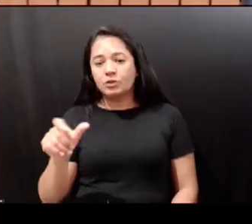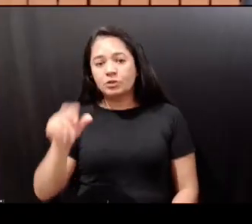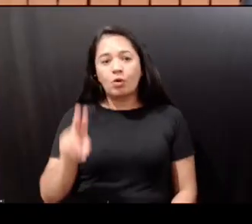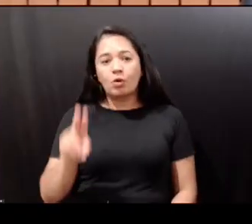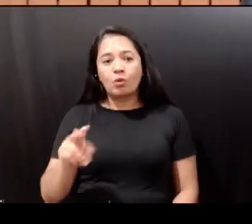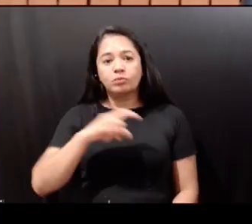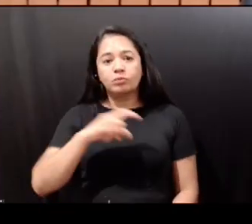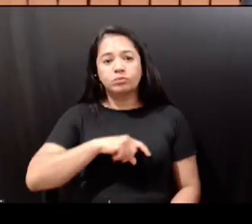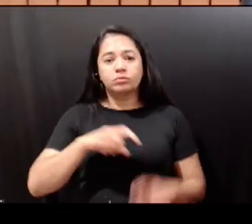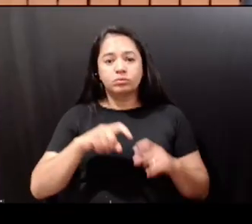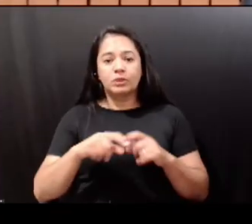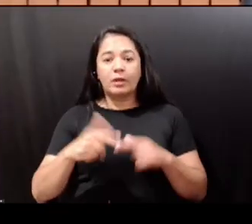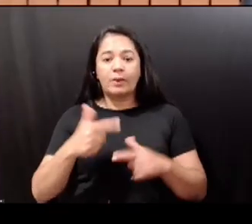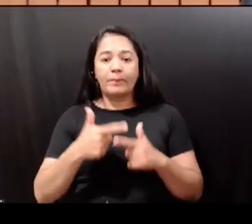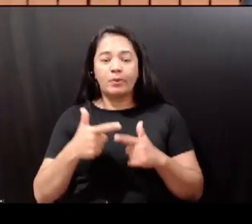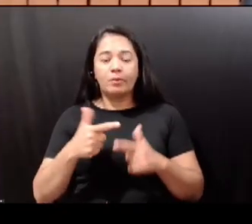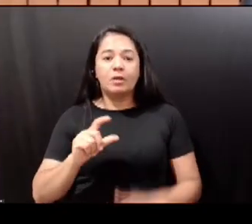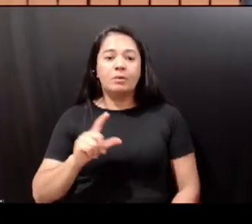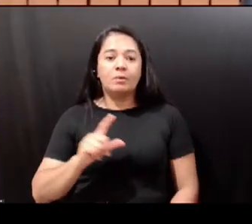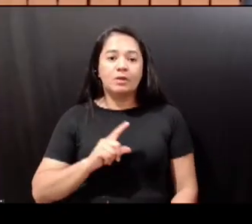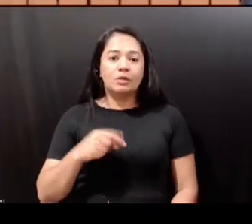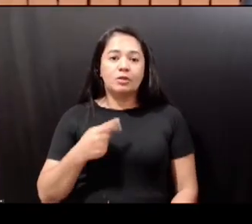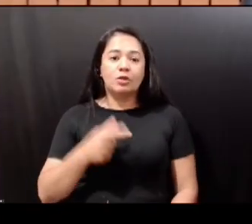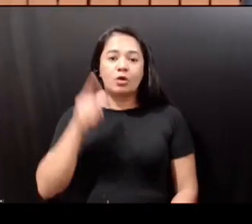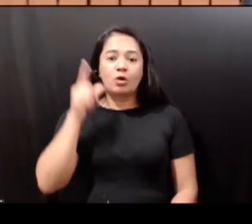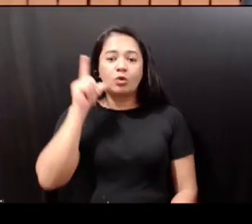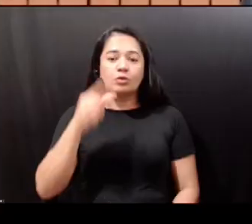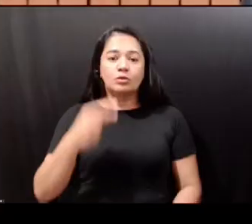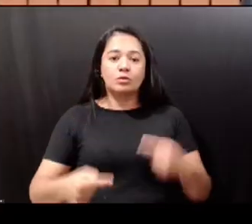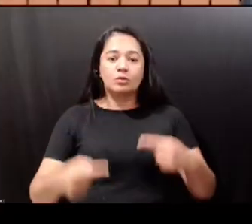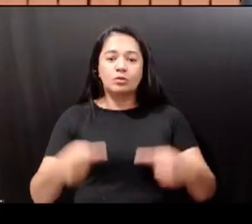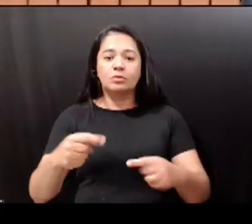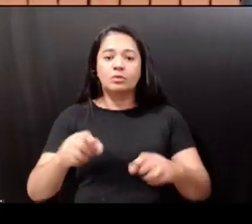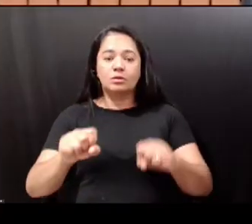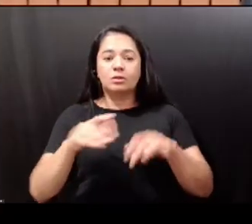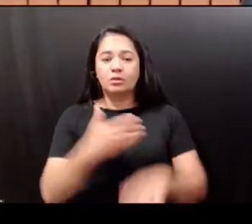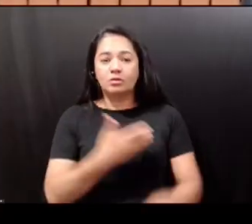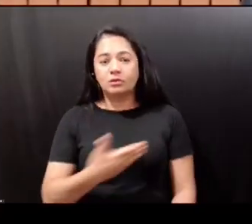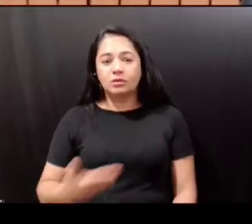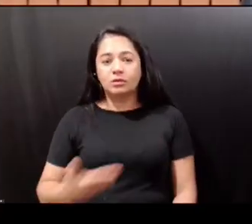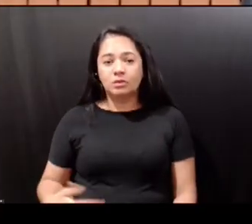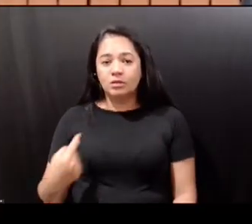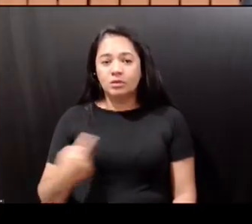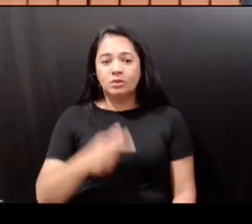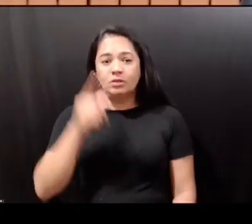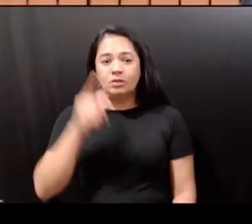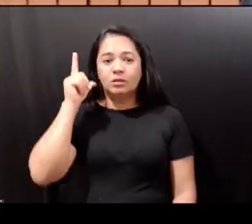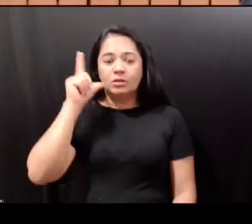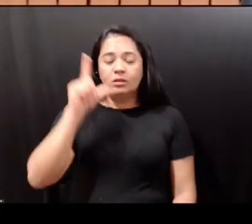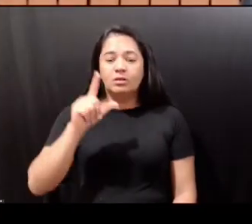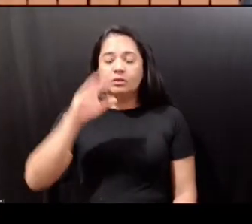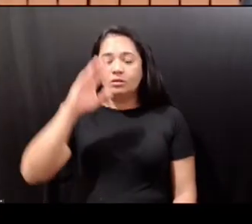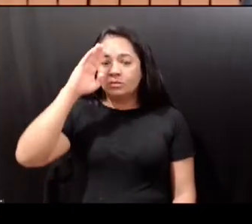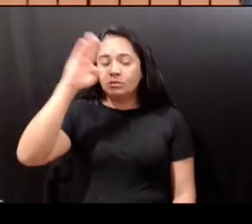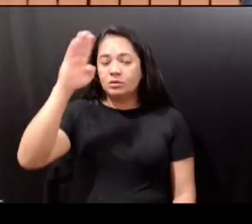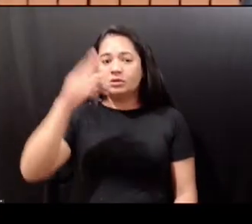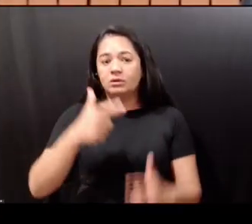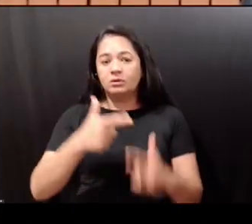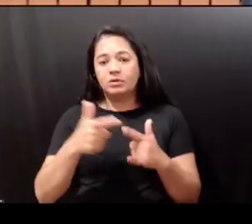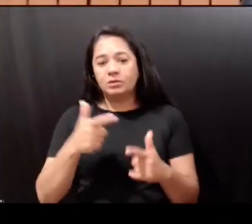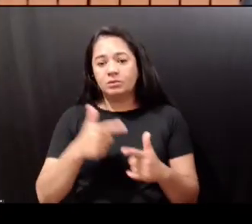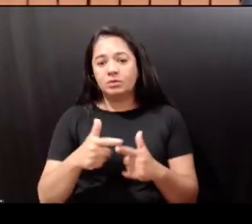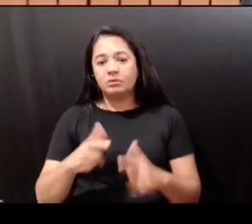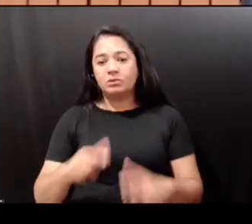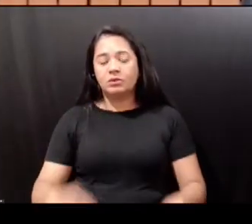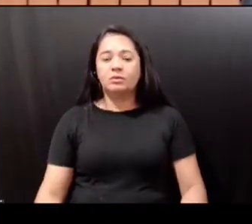problema, para que a gente, nesse debate, nessa audiência, a gente possa registrar os principais problemas que estão